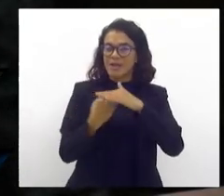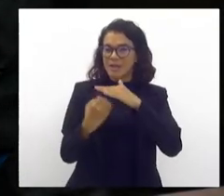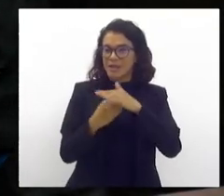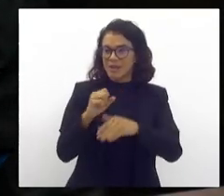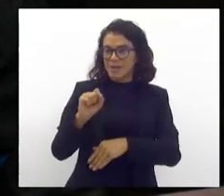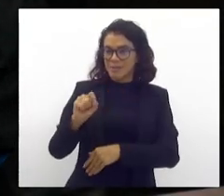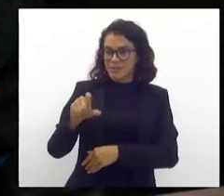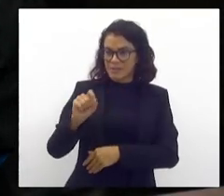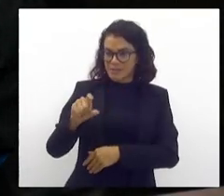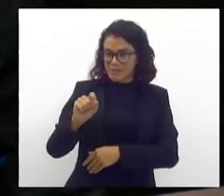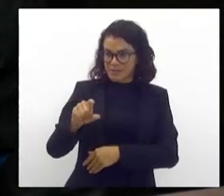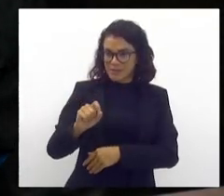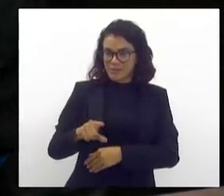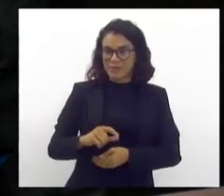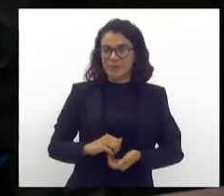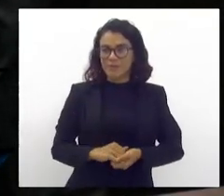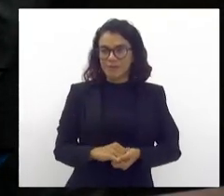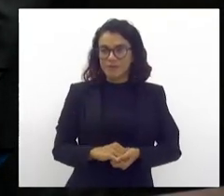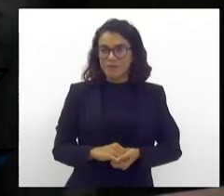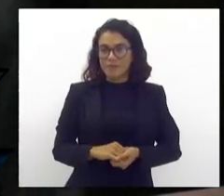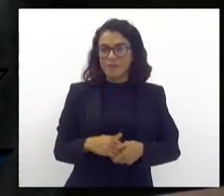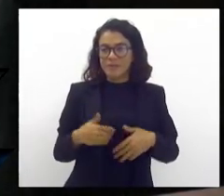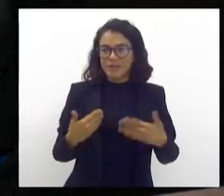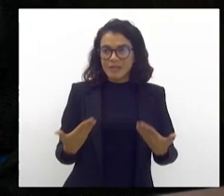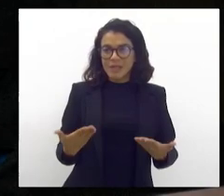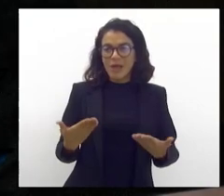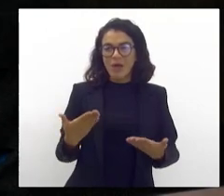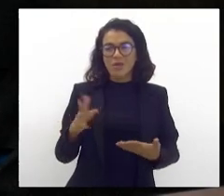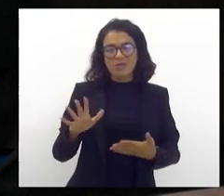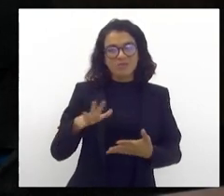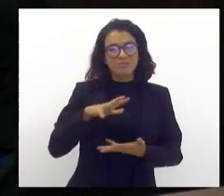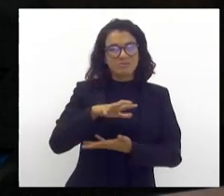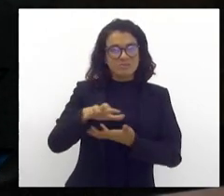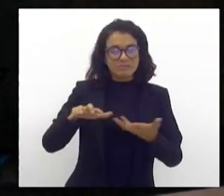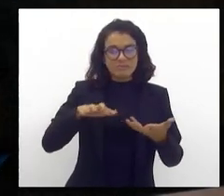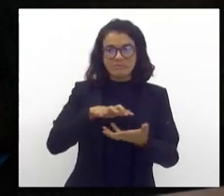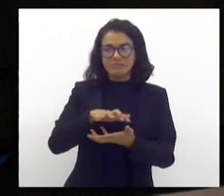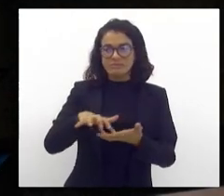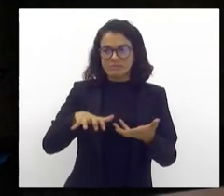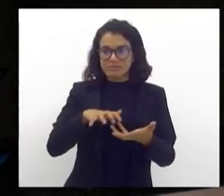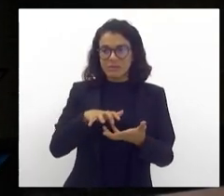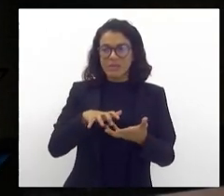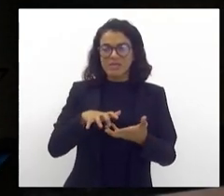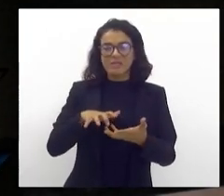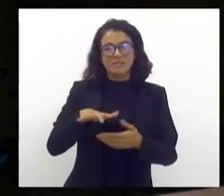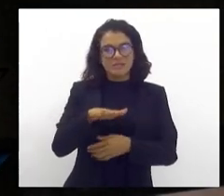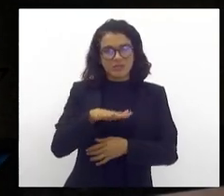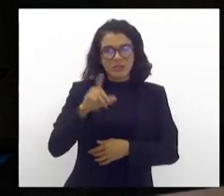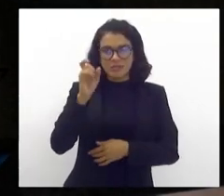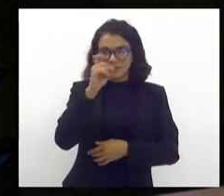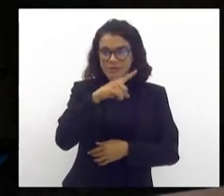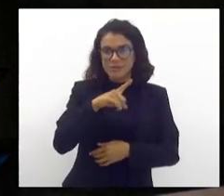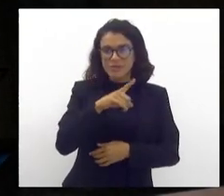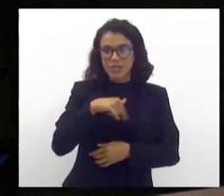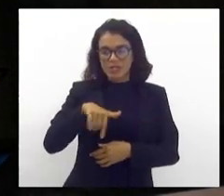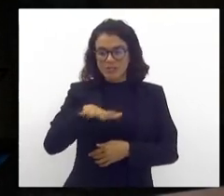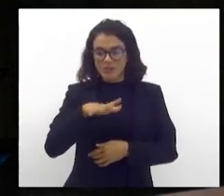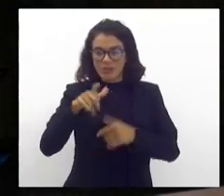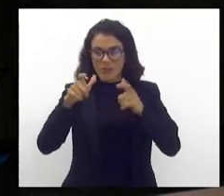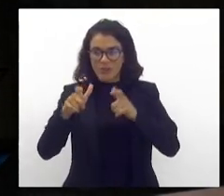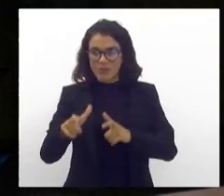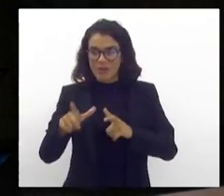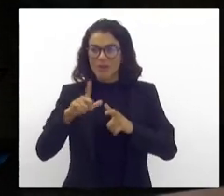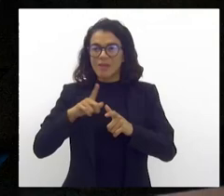lá. Isso tem ocasionado um grande transtorno, até porque o senhor sabe que em nosso território nós temos o